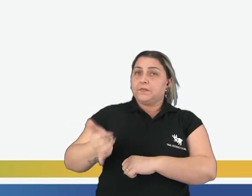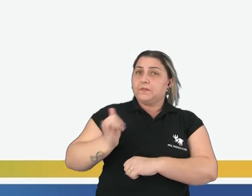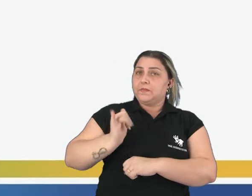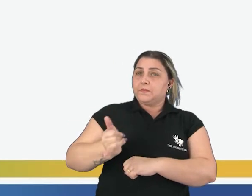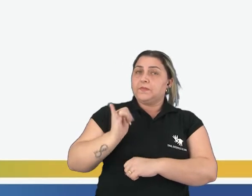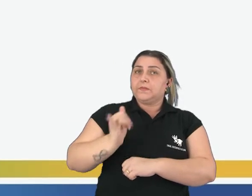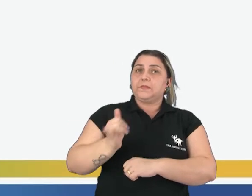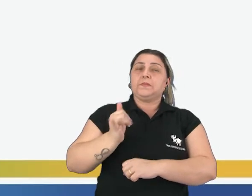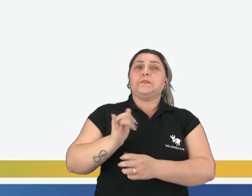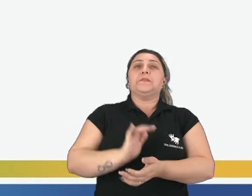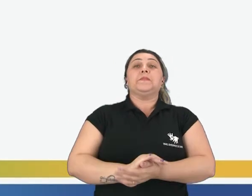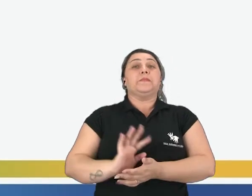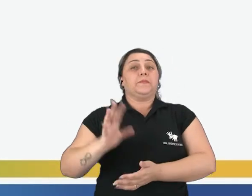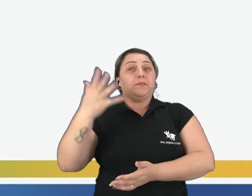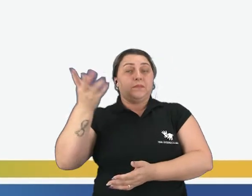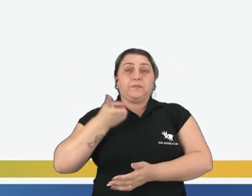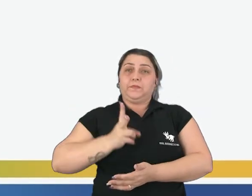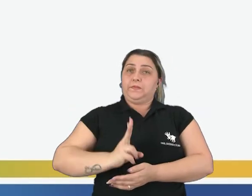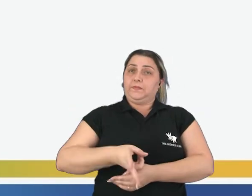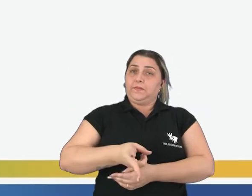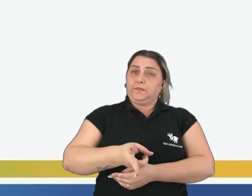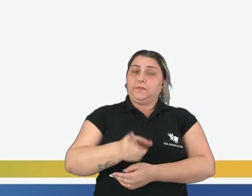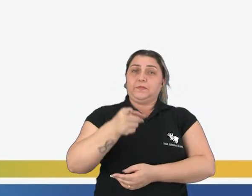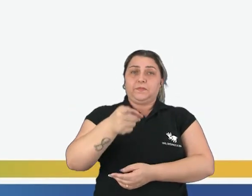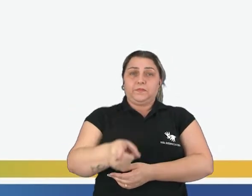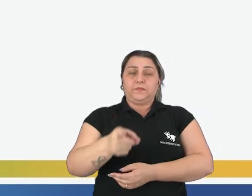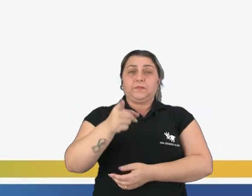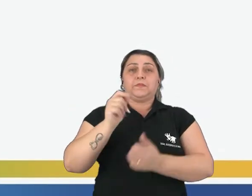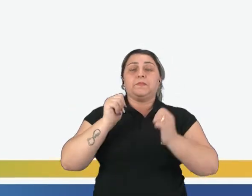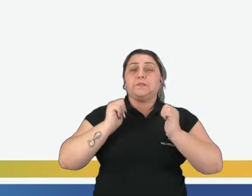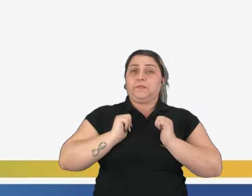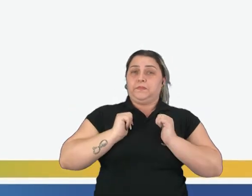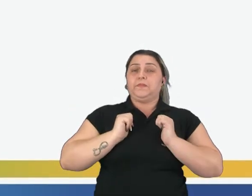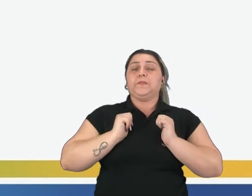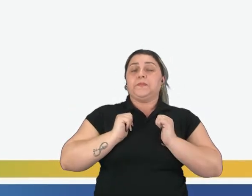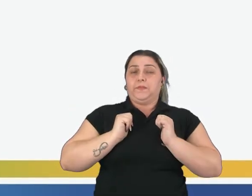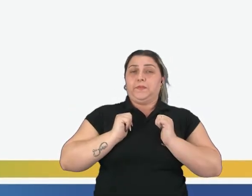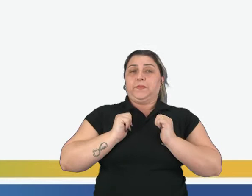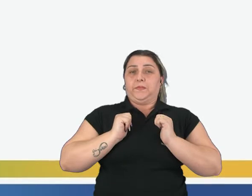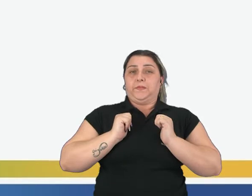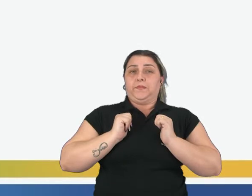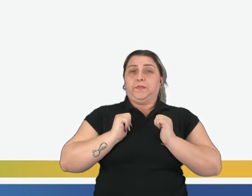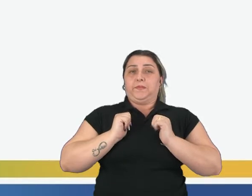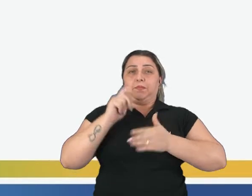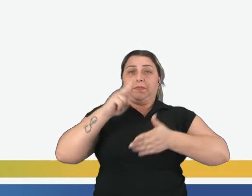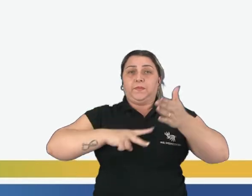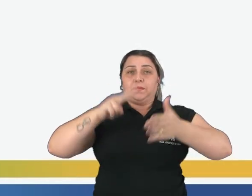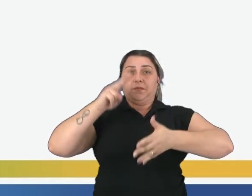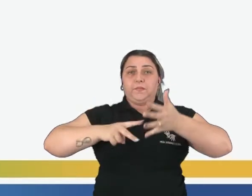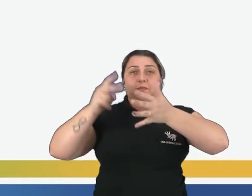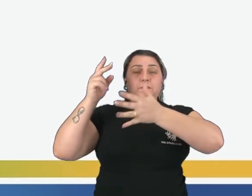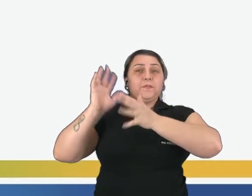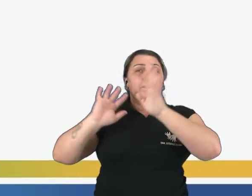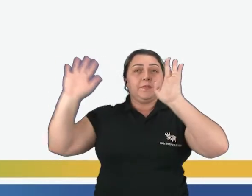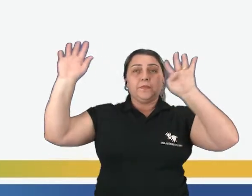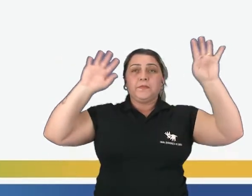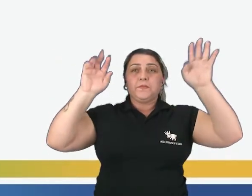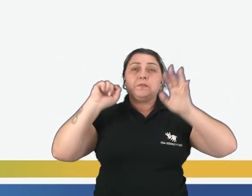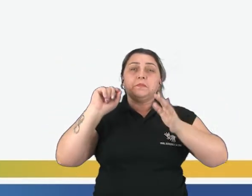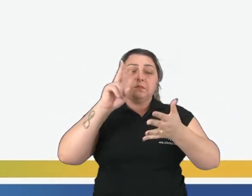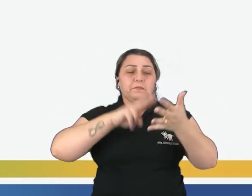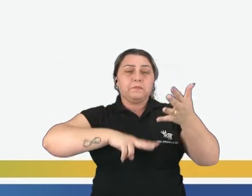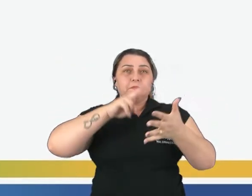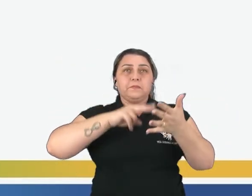ela progrida, ela continue, você fique ali entretido com aquilo que você está lendo. Olhem só,